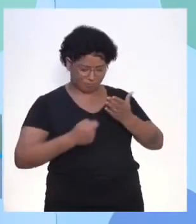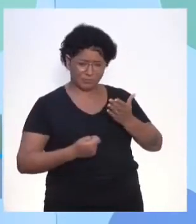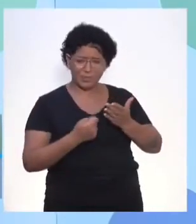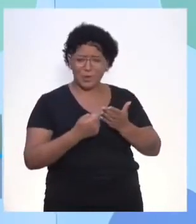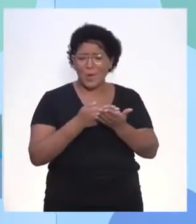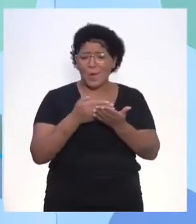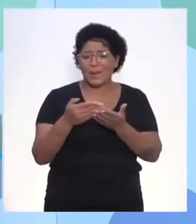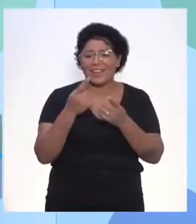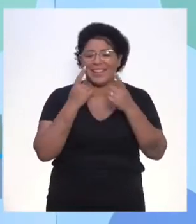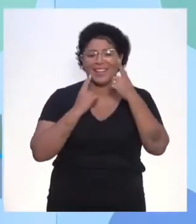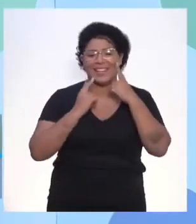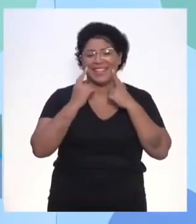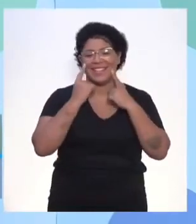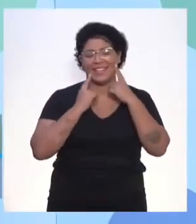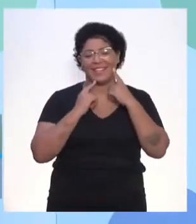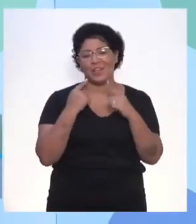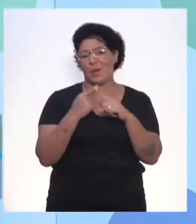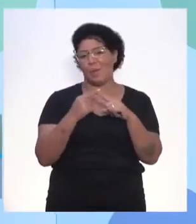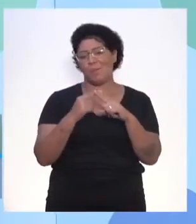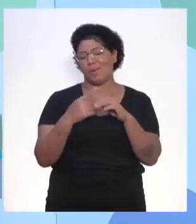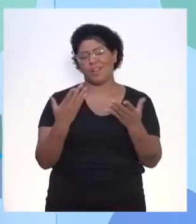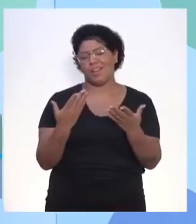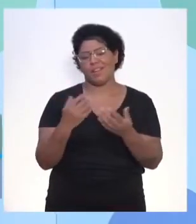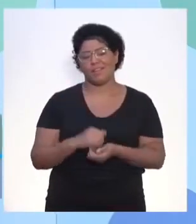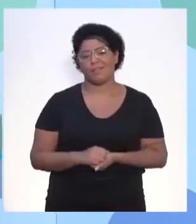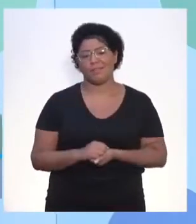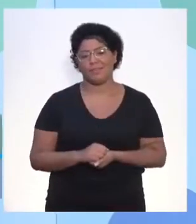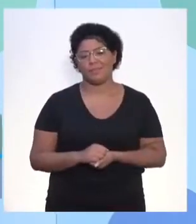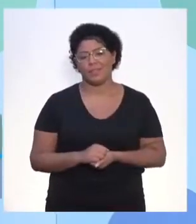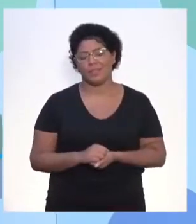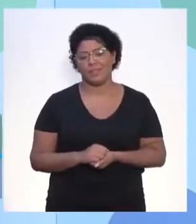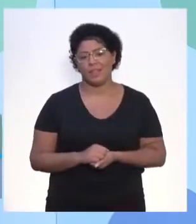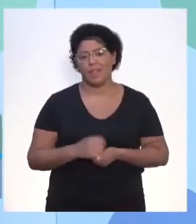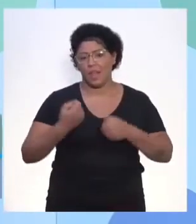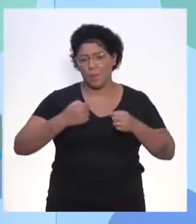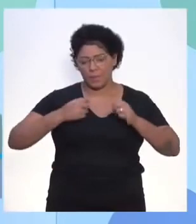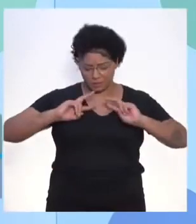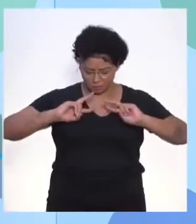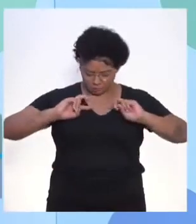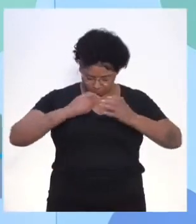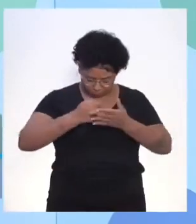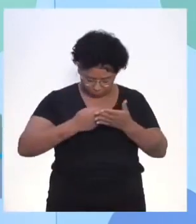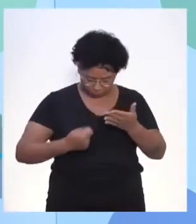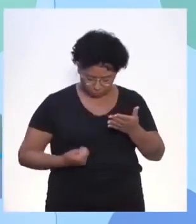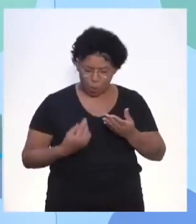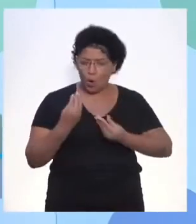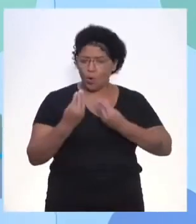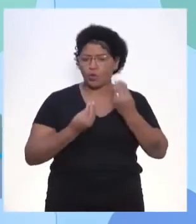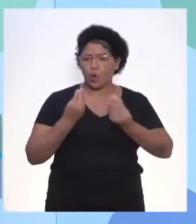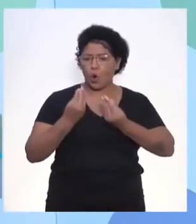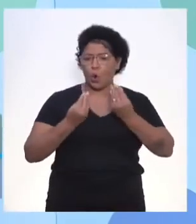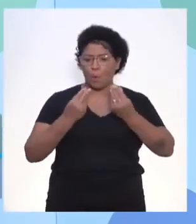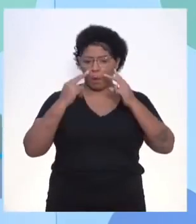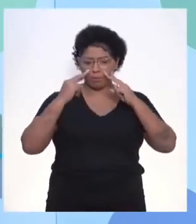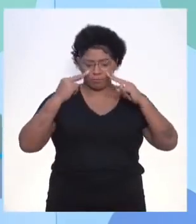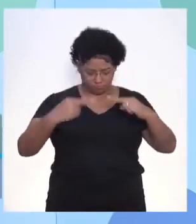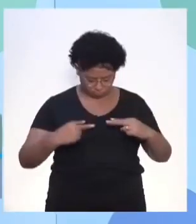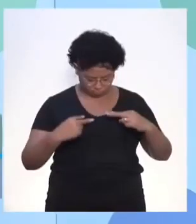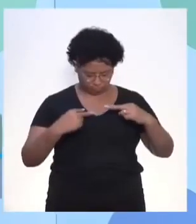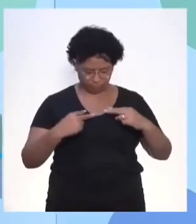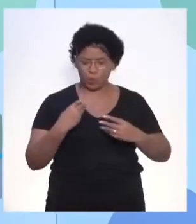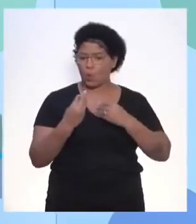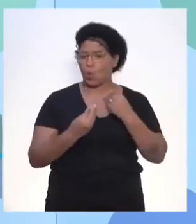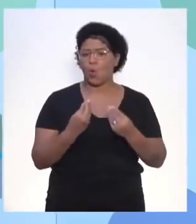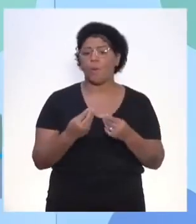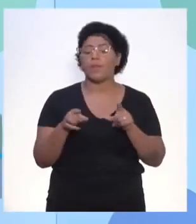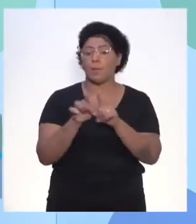quê, Yasmin? Às vezes a gente se subestima, né? Não, tem que se descrever aí. É como que você se vê, né? Essa é a pergunta. Aí vamos